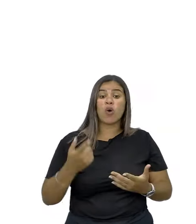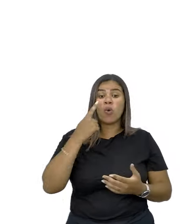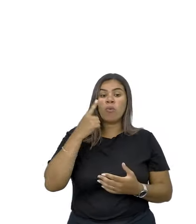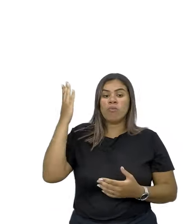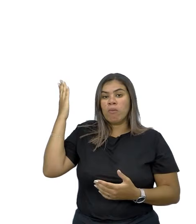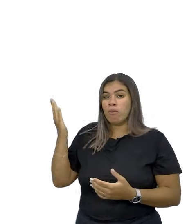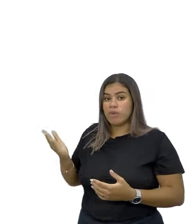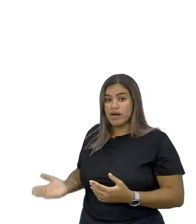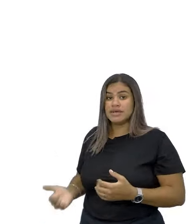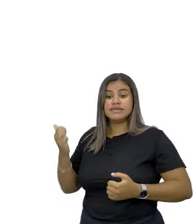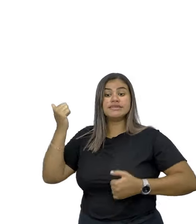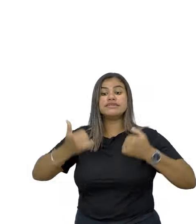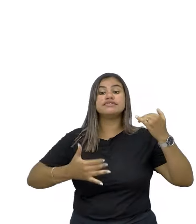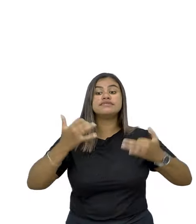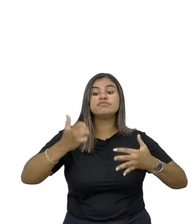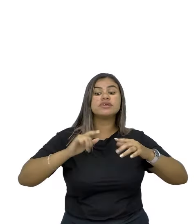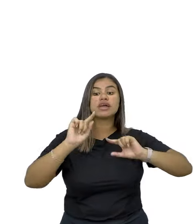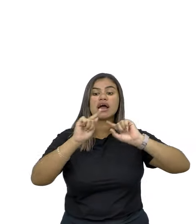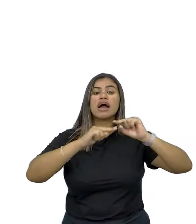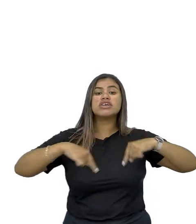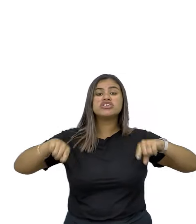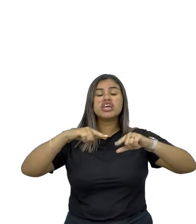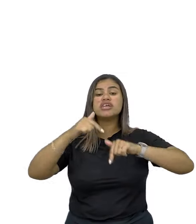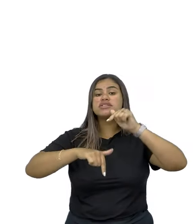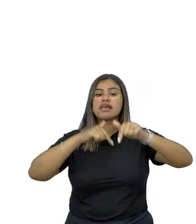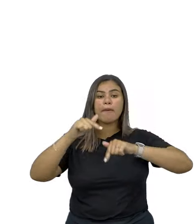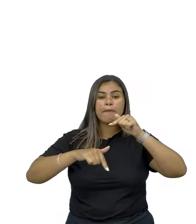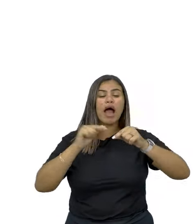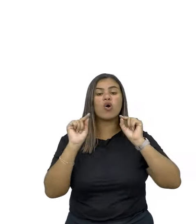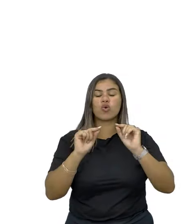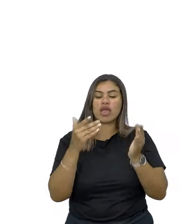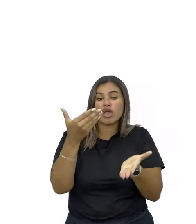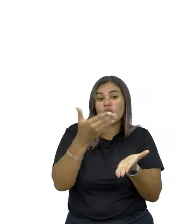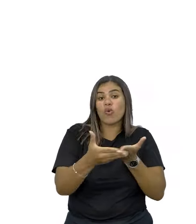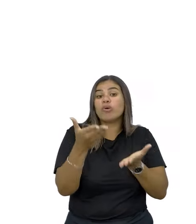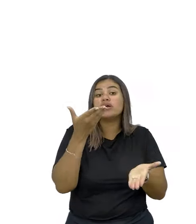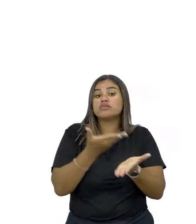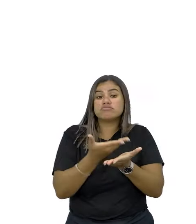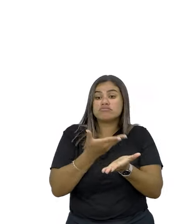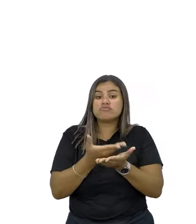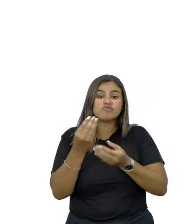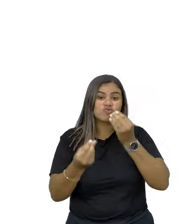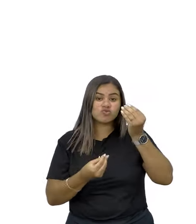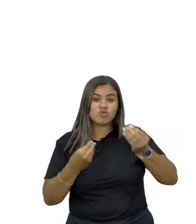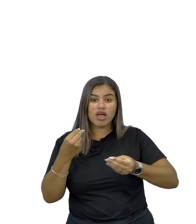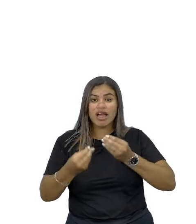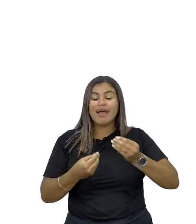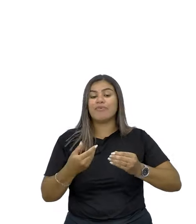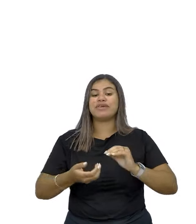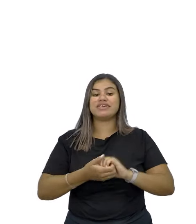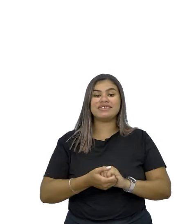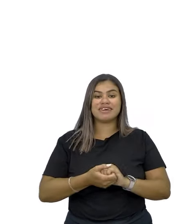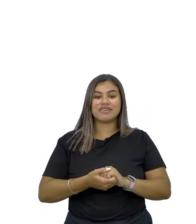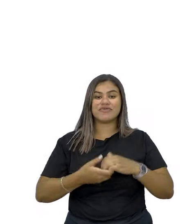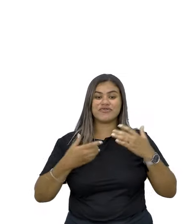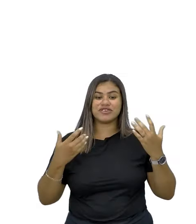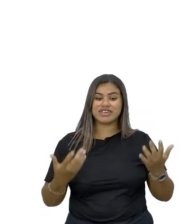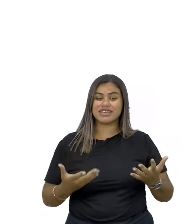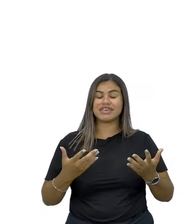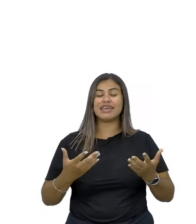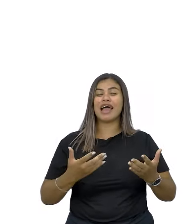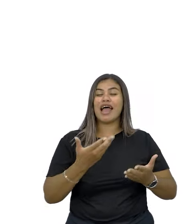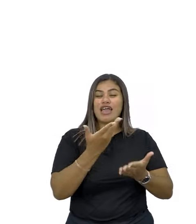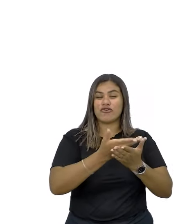nós vamos trabalhar, o que é o começo da nossa aula, como que a gente vai começar essa aula com os nossos alunos. Então, é por